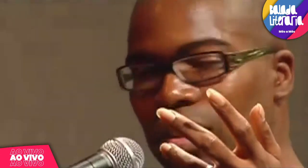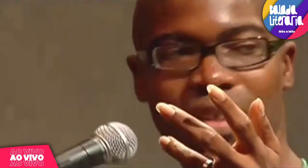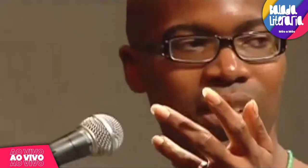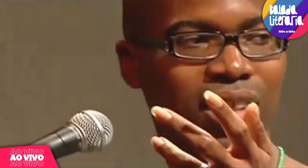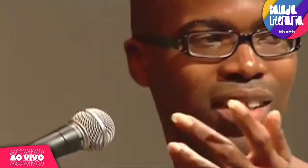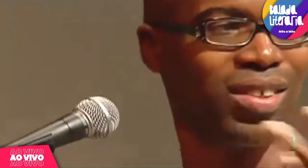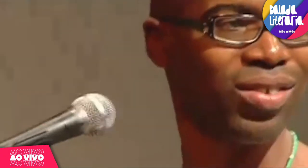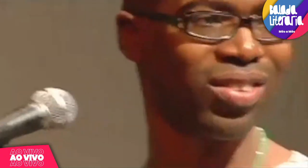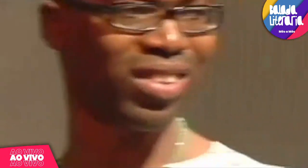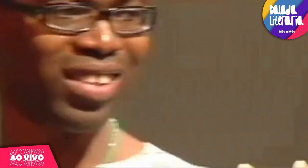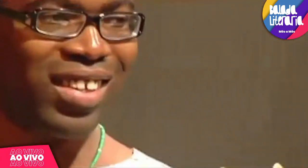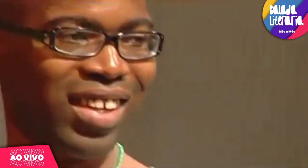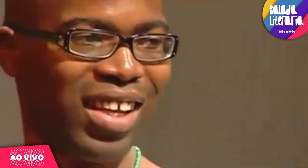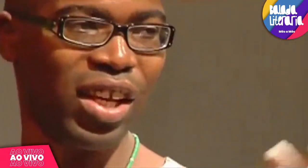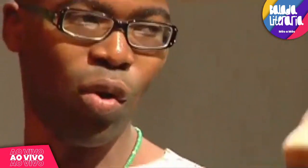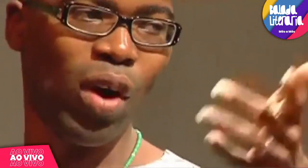fora.